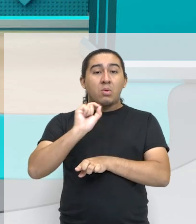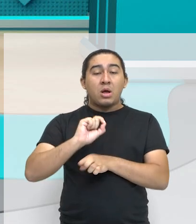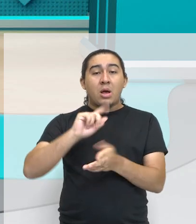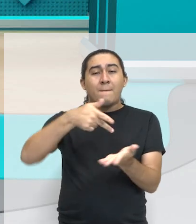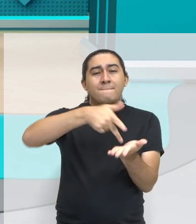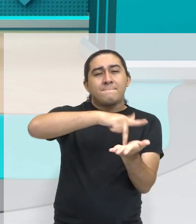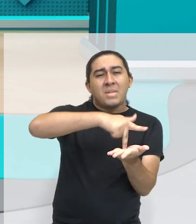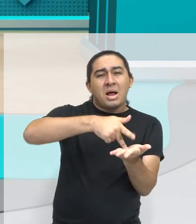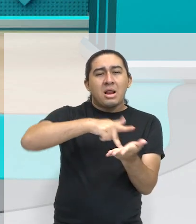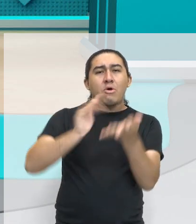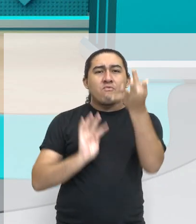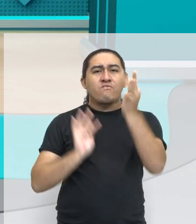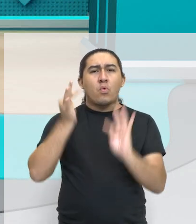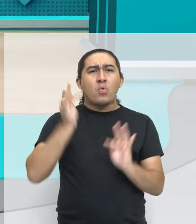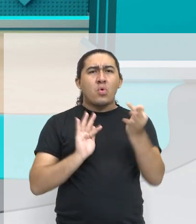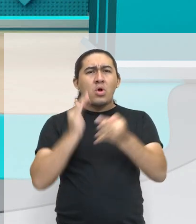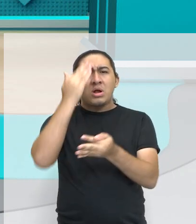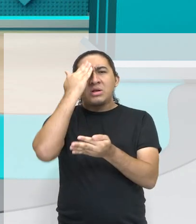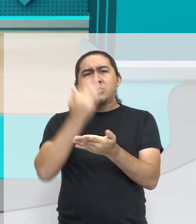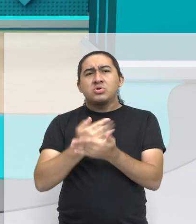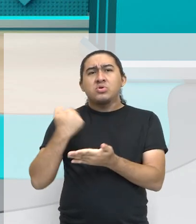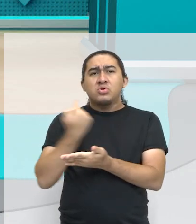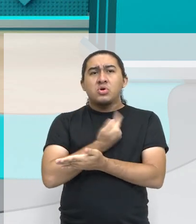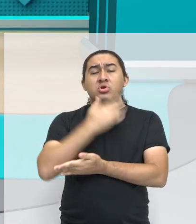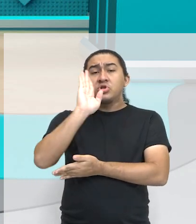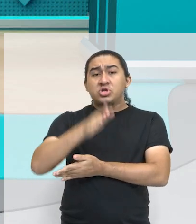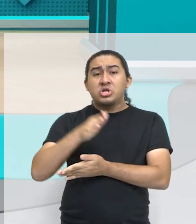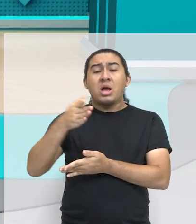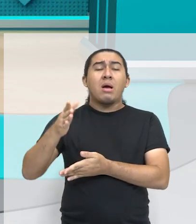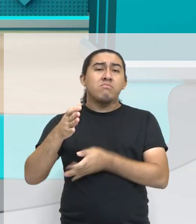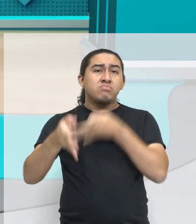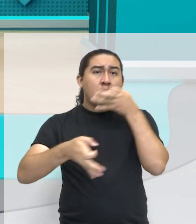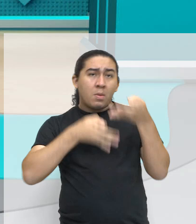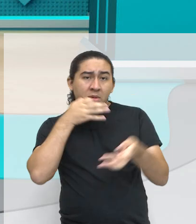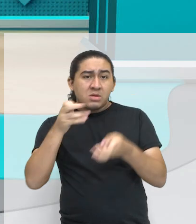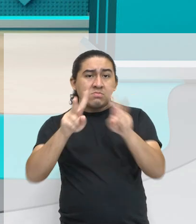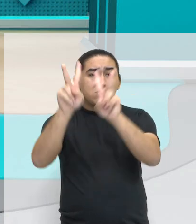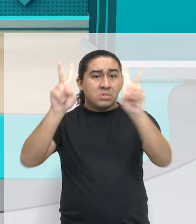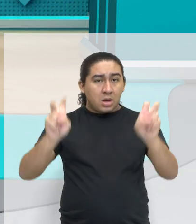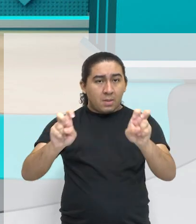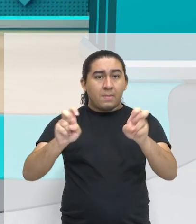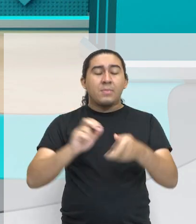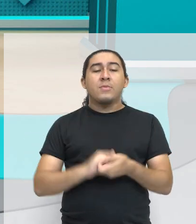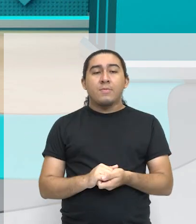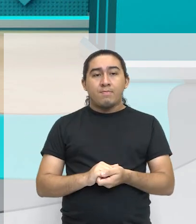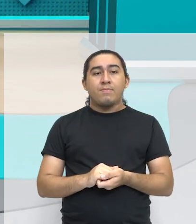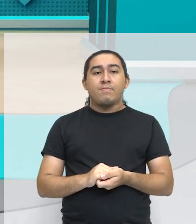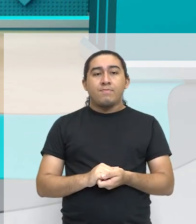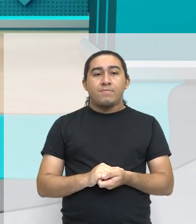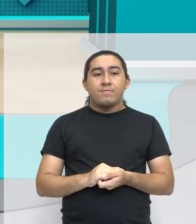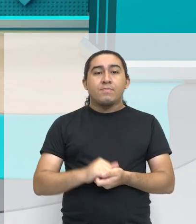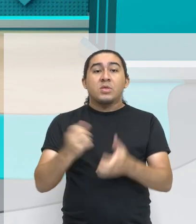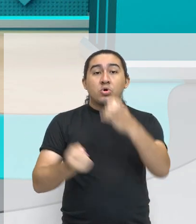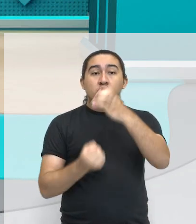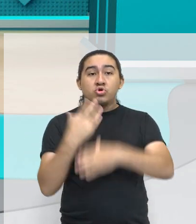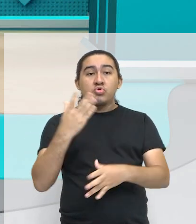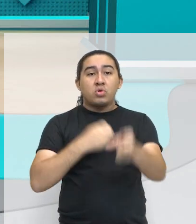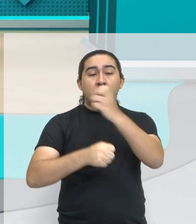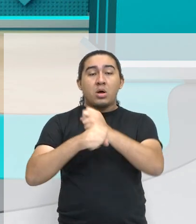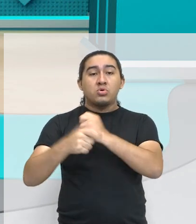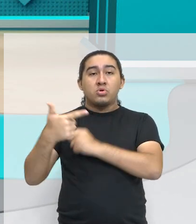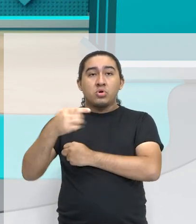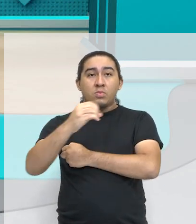que eu acho que em alguma aula nossa nós já falamos sobre o balé folclórico. Criado em 2001, o